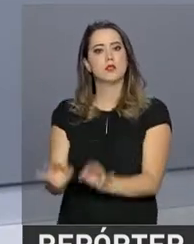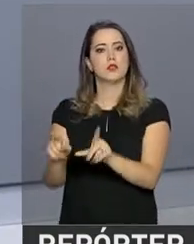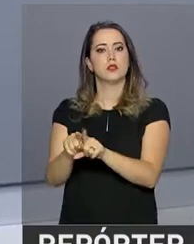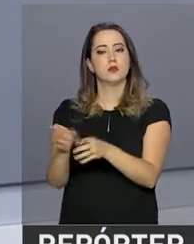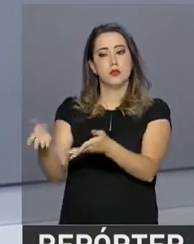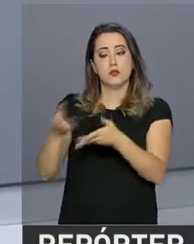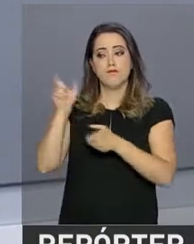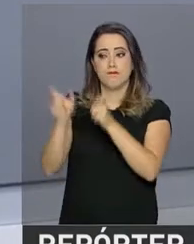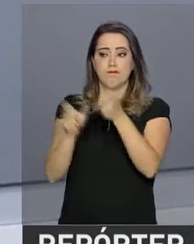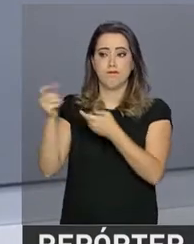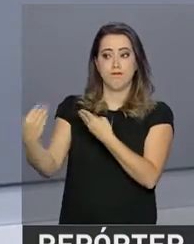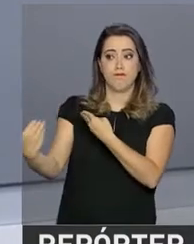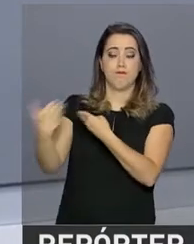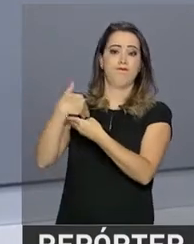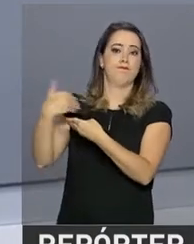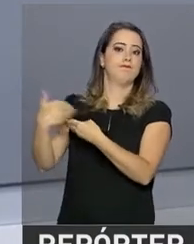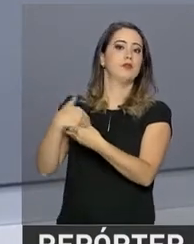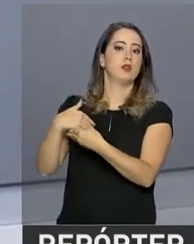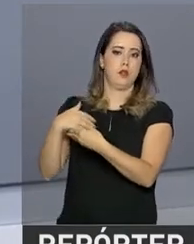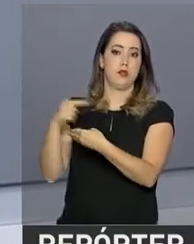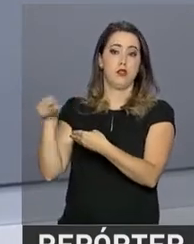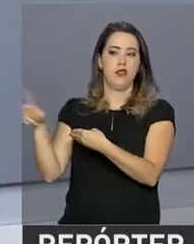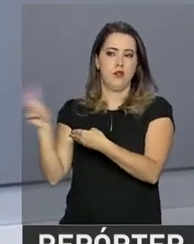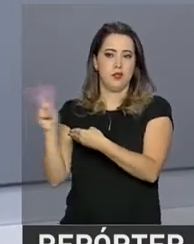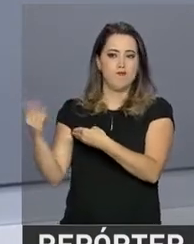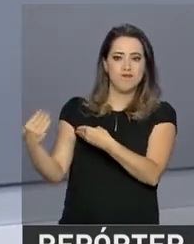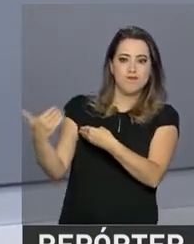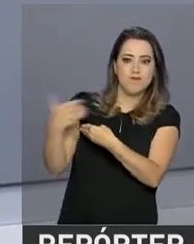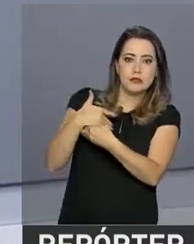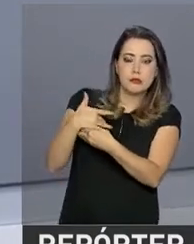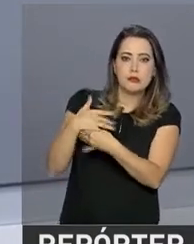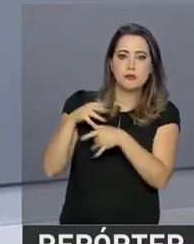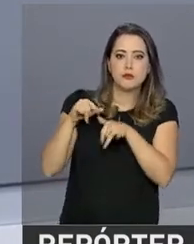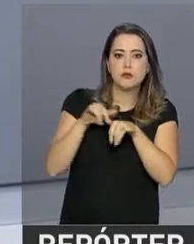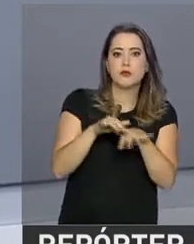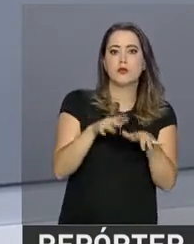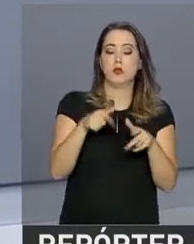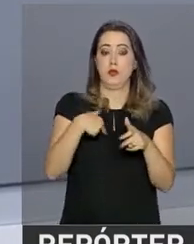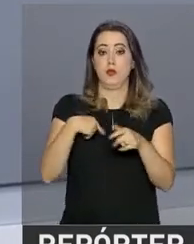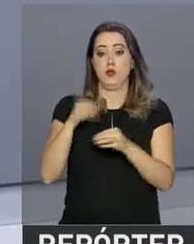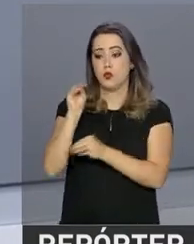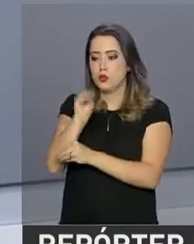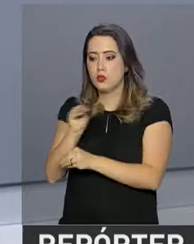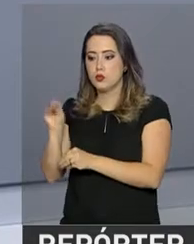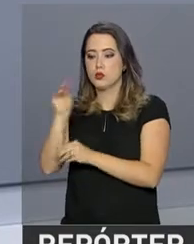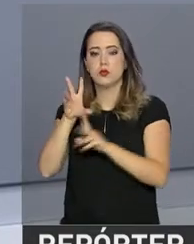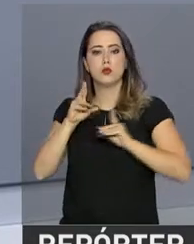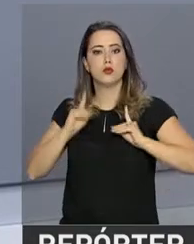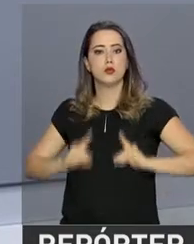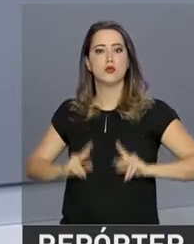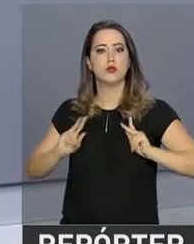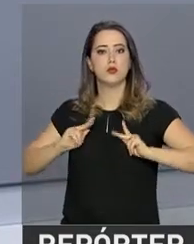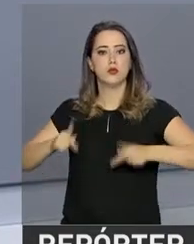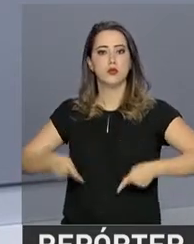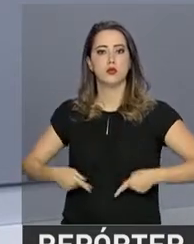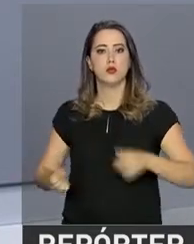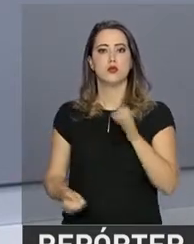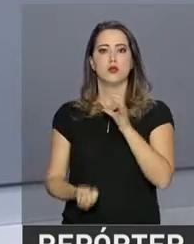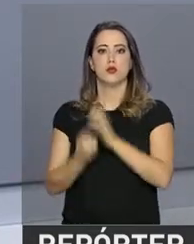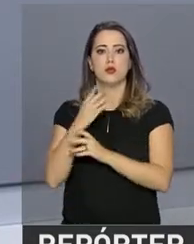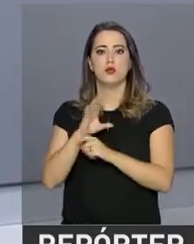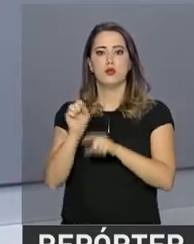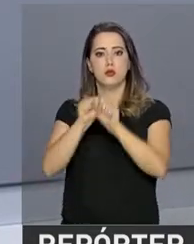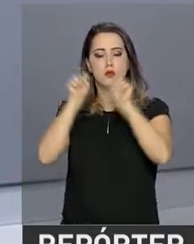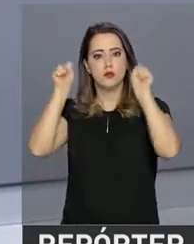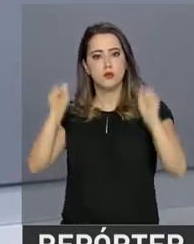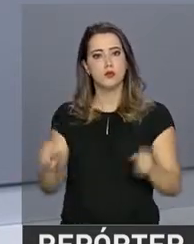os imigrantes garantindo a dignidade ea preservação dos direitos humanos um dos pontos desse trabalho é a criação de um sistema